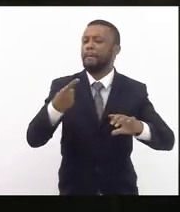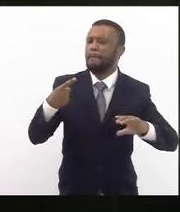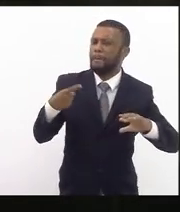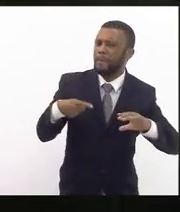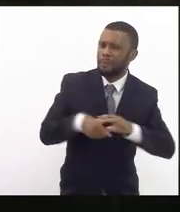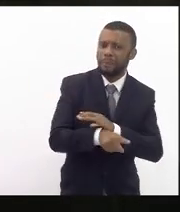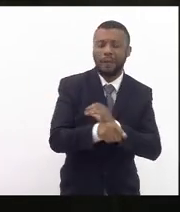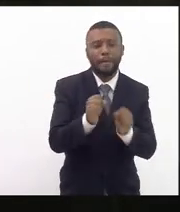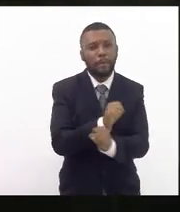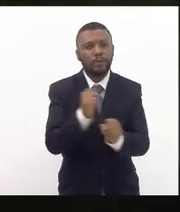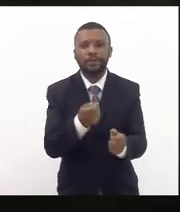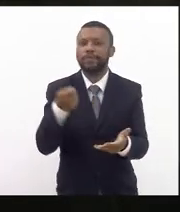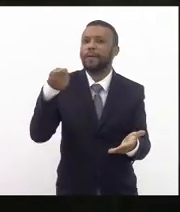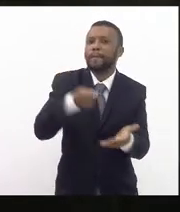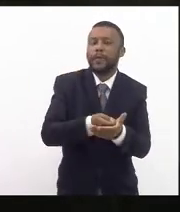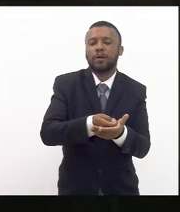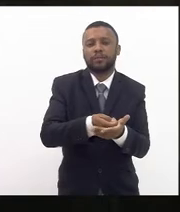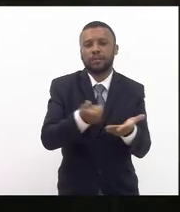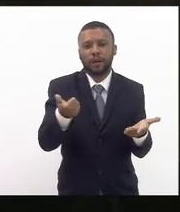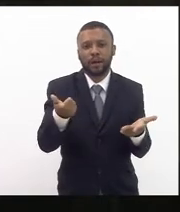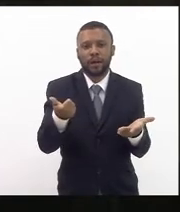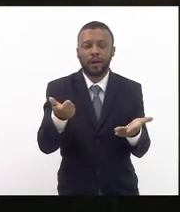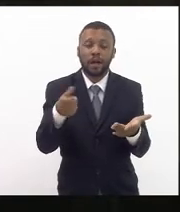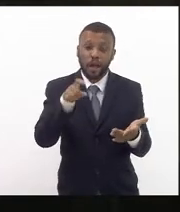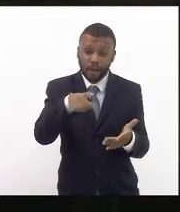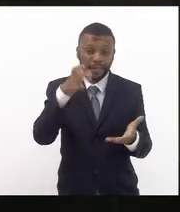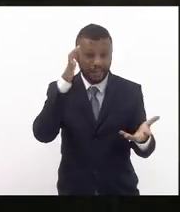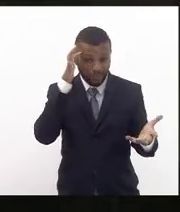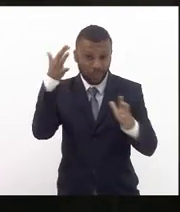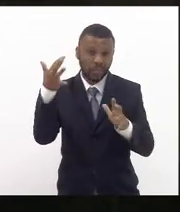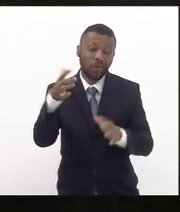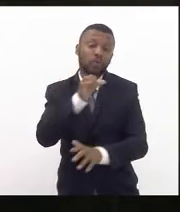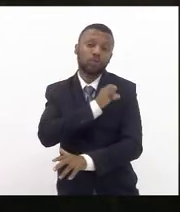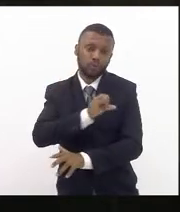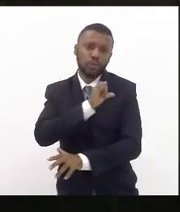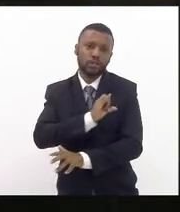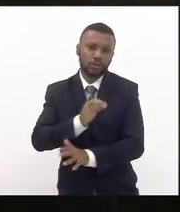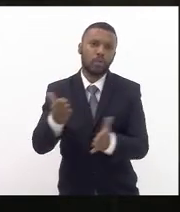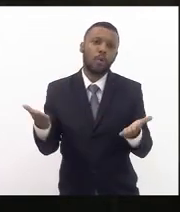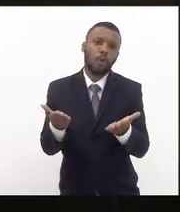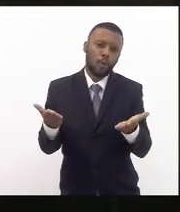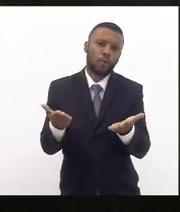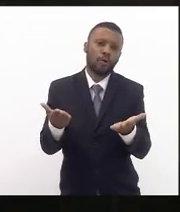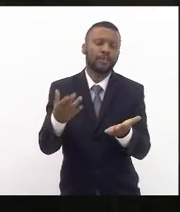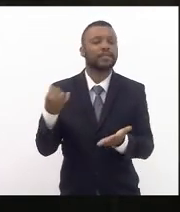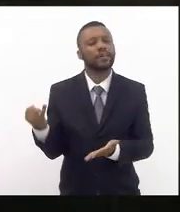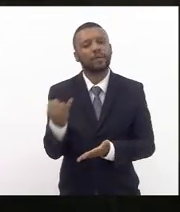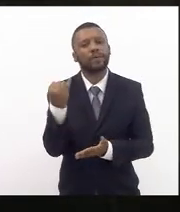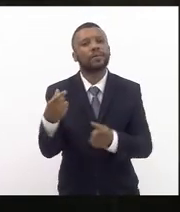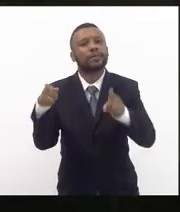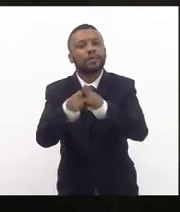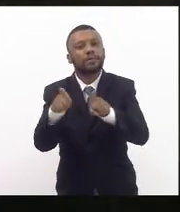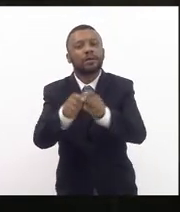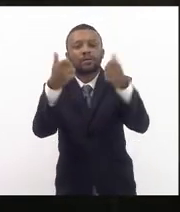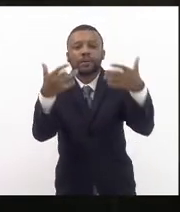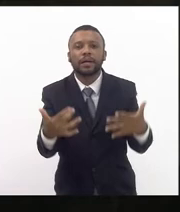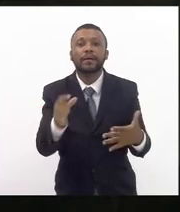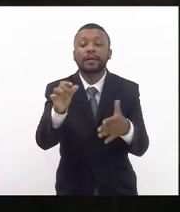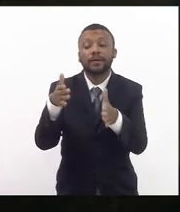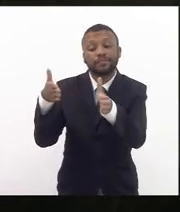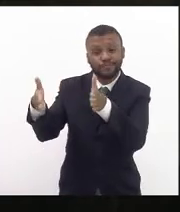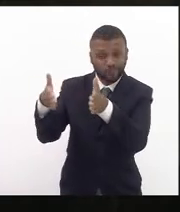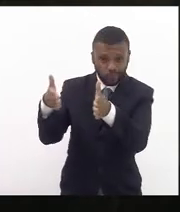realidade hoje do Estado do Rio de Janeiro. E é importante dizer também que, na esteira do golpe